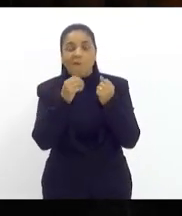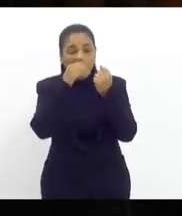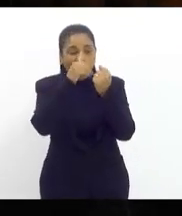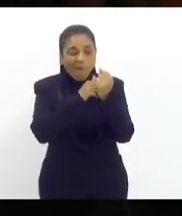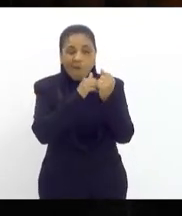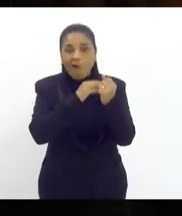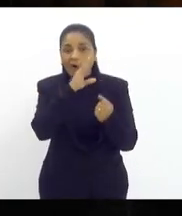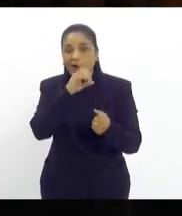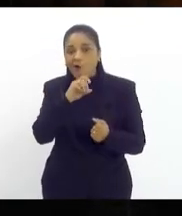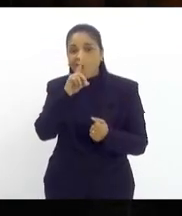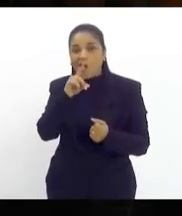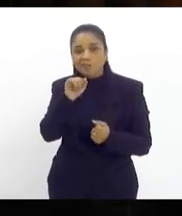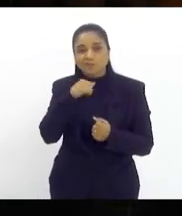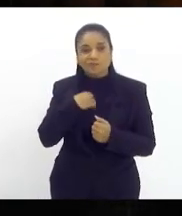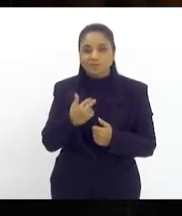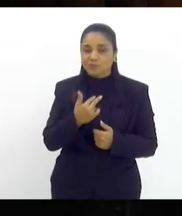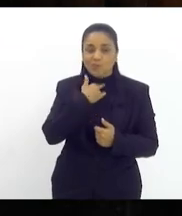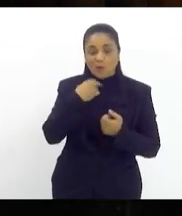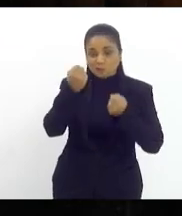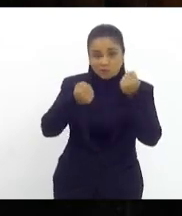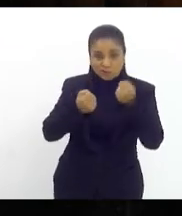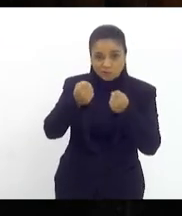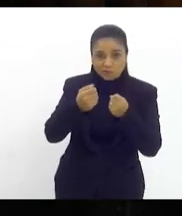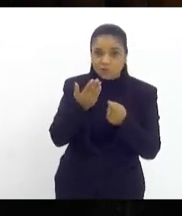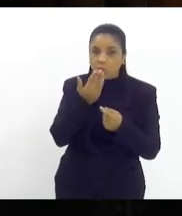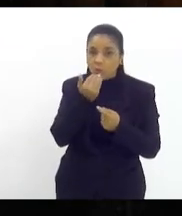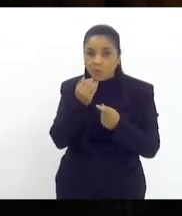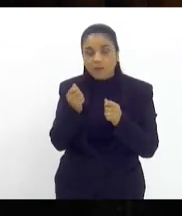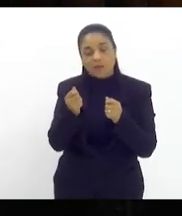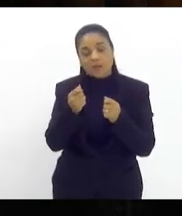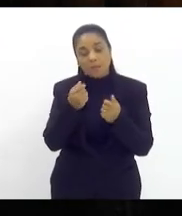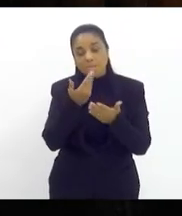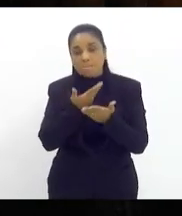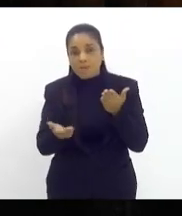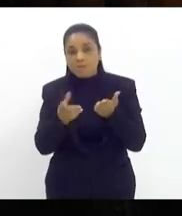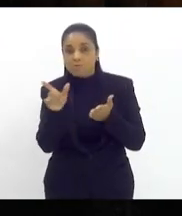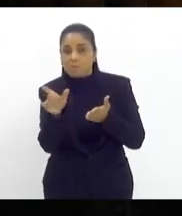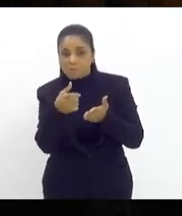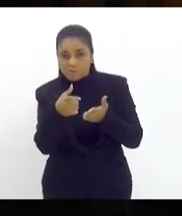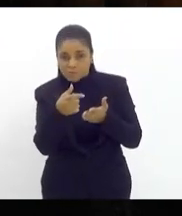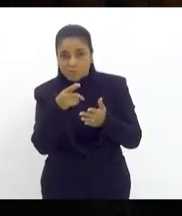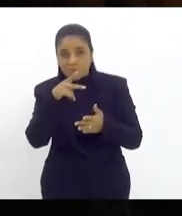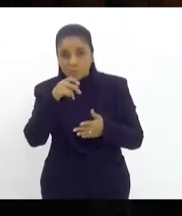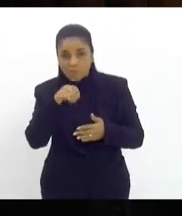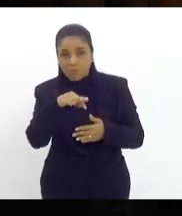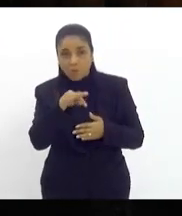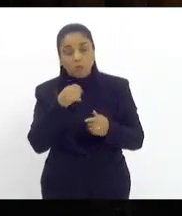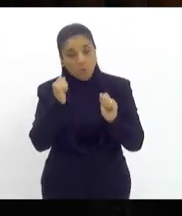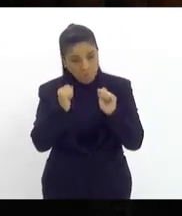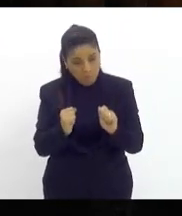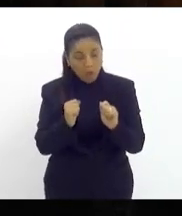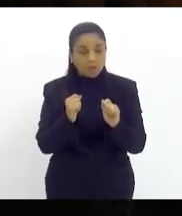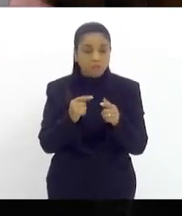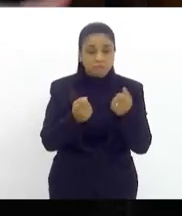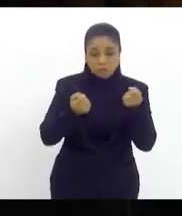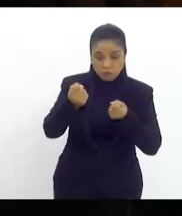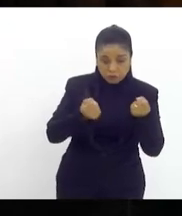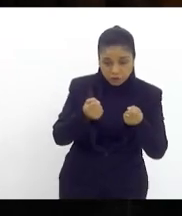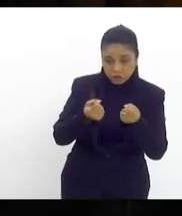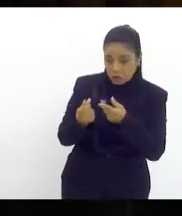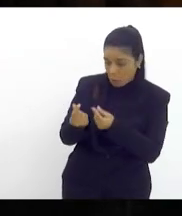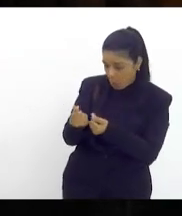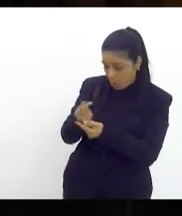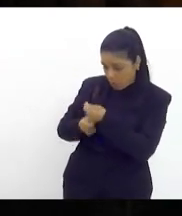pode dirigir e comer uma banana ao mesmo tempo você perde ponto na carteira e o cara poder dirigir cobrar, contar e devolver troco